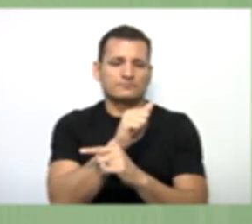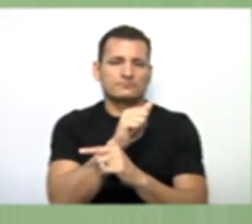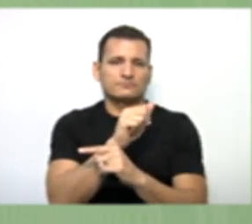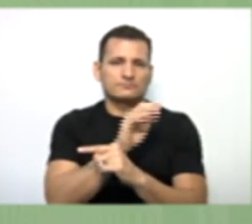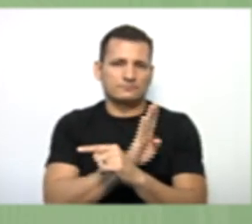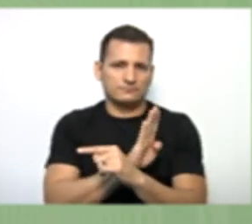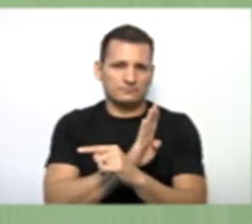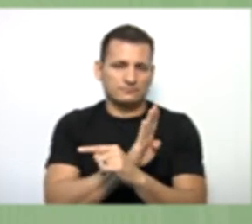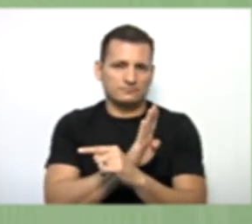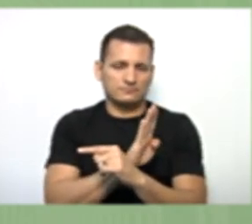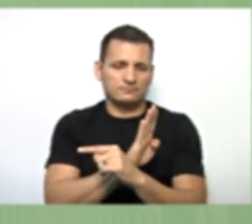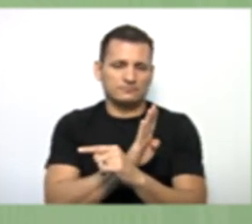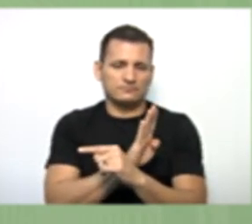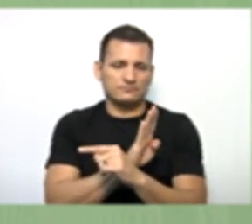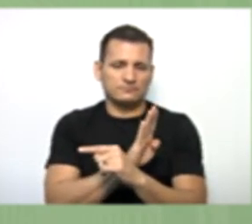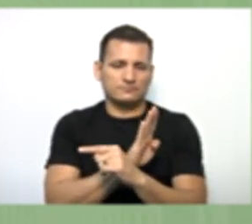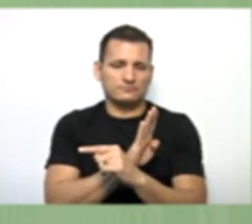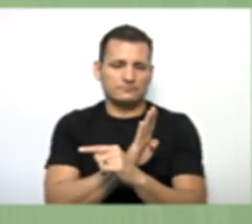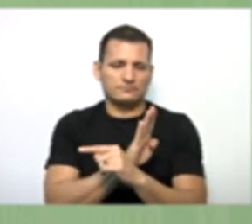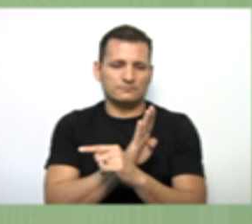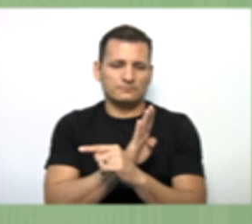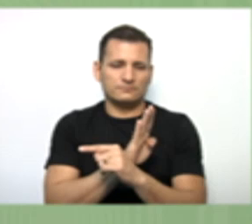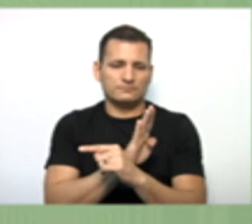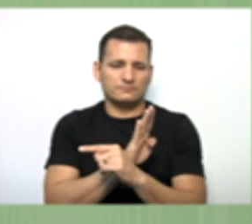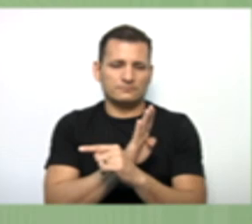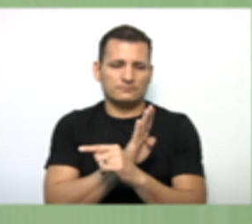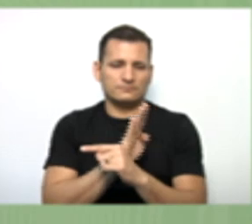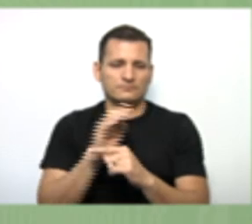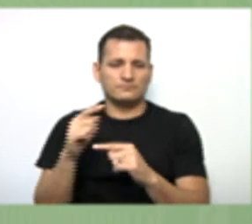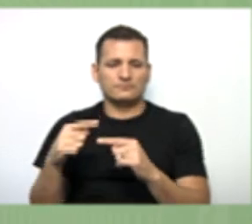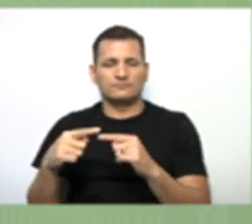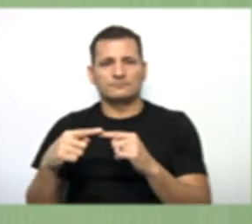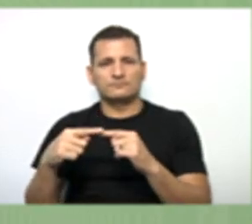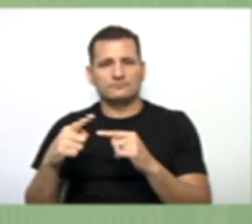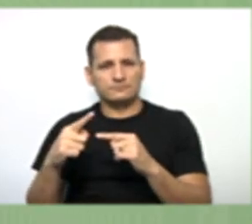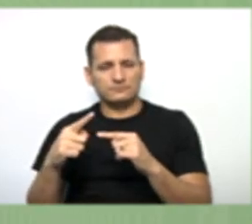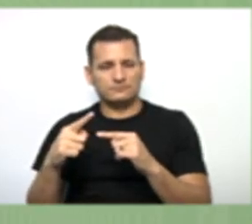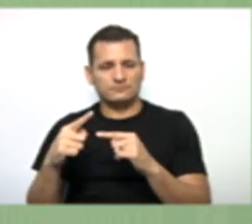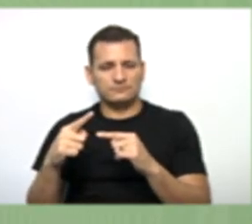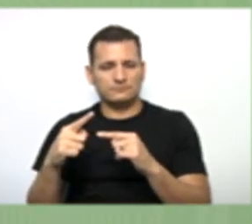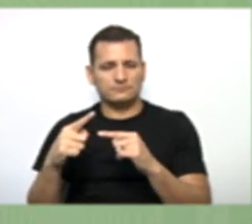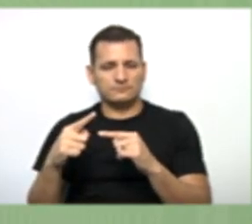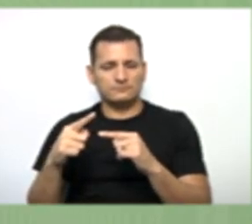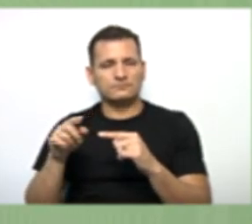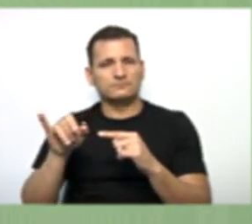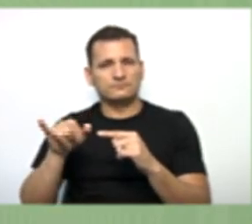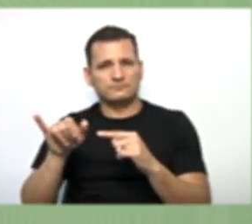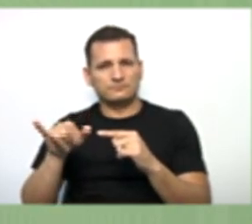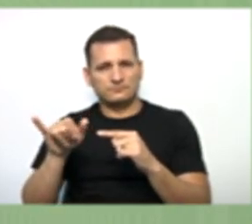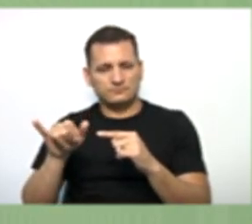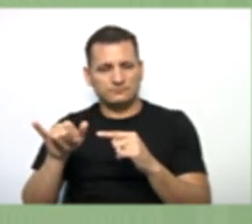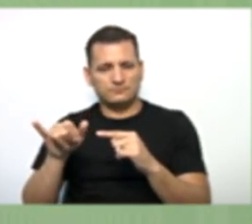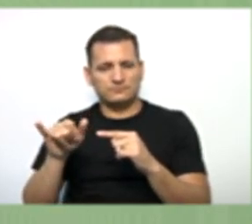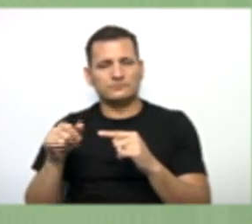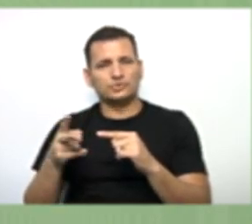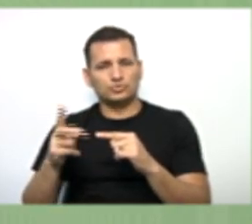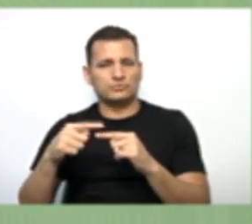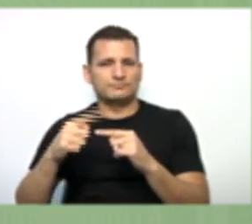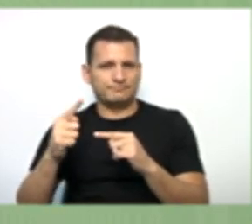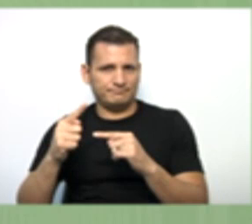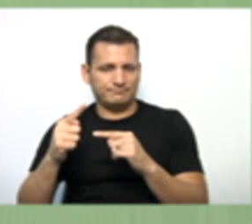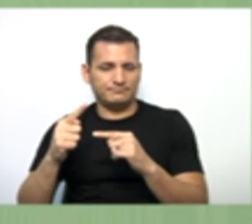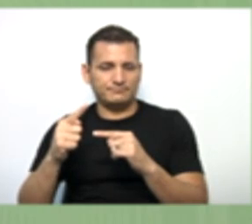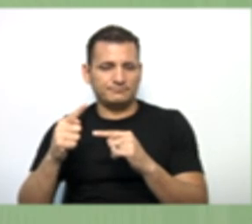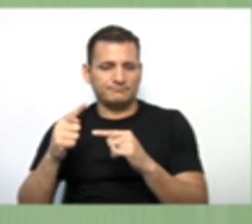ligado, desligado fica difícil, né? E o 0 tiver e o B estiver desligado, o Y continua desligado.